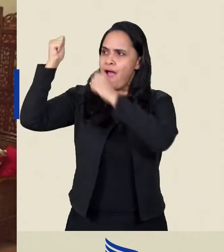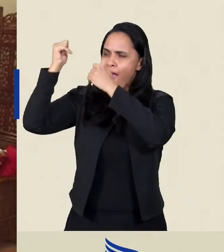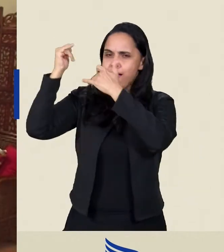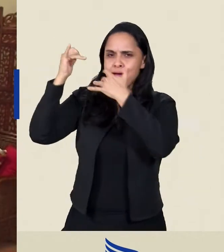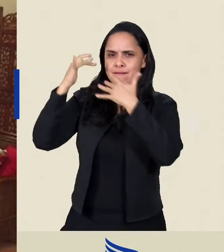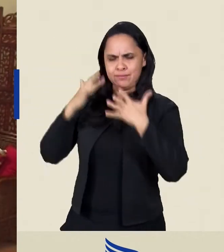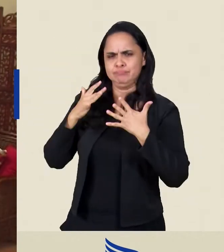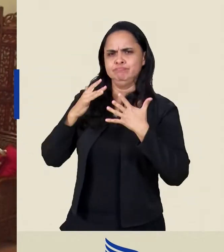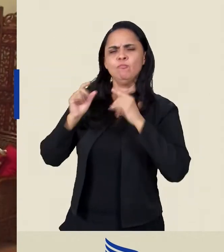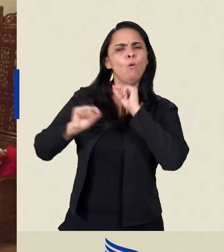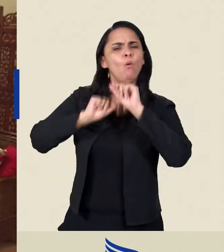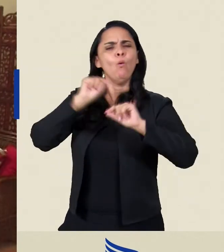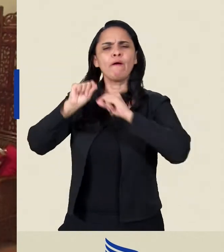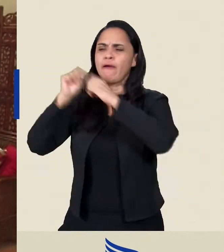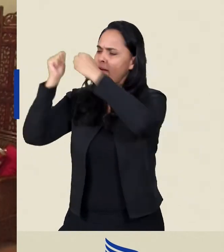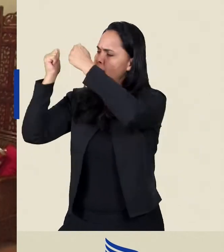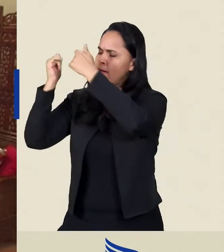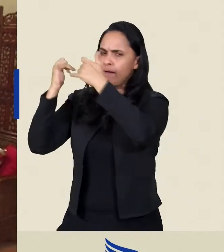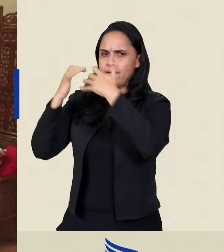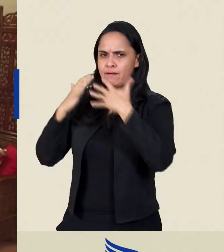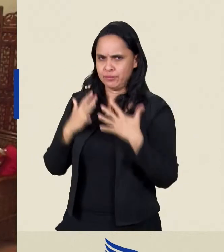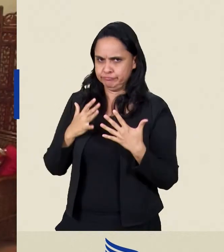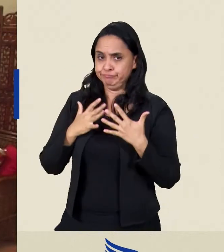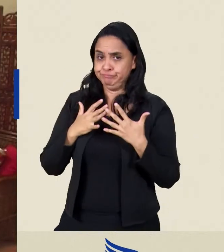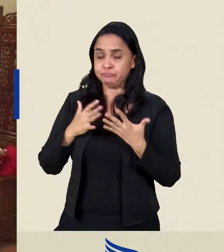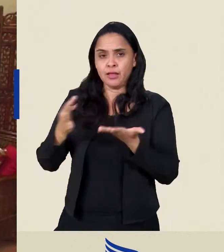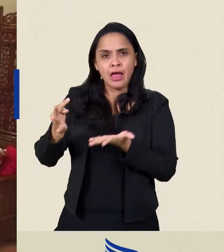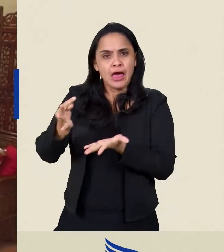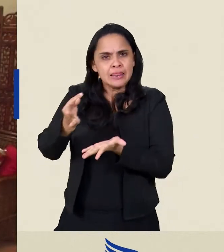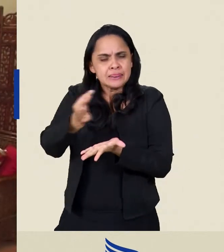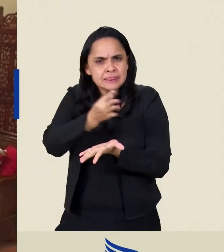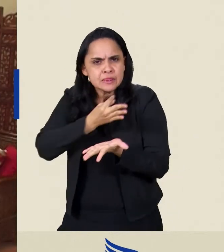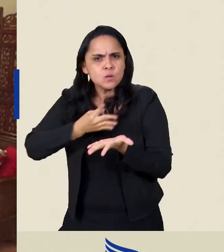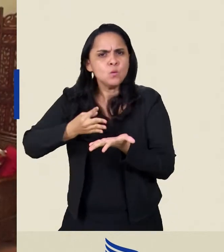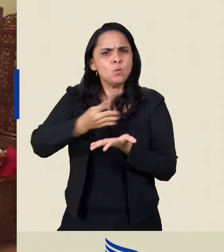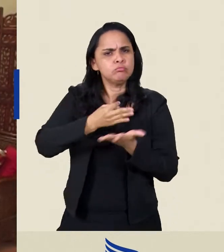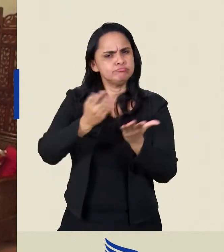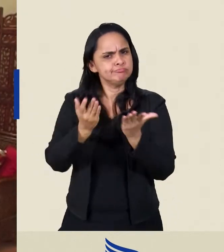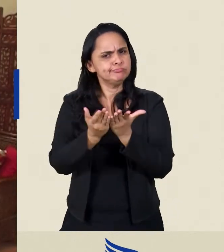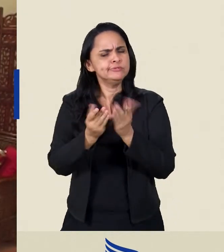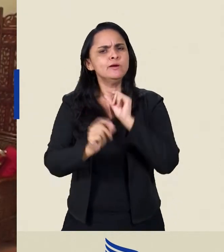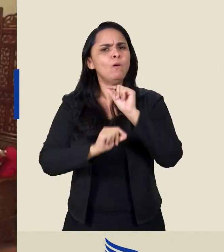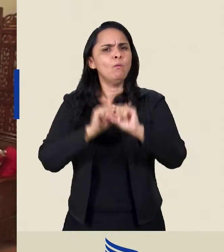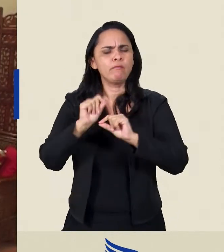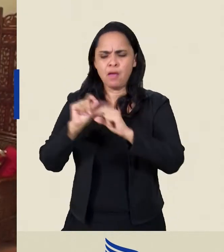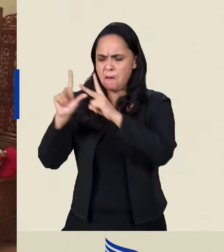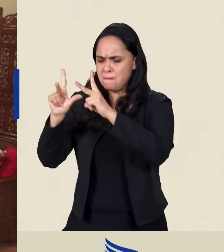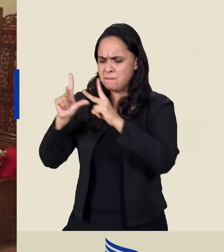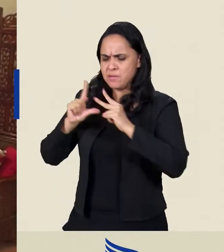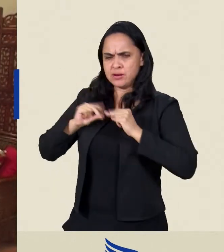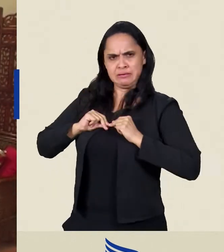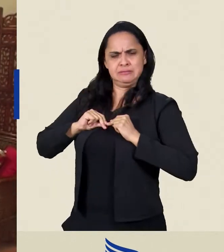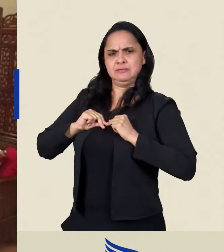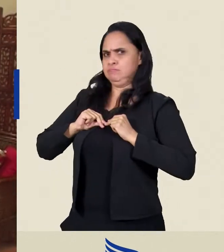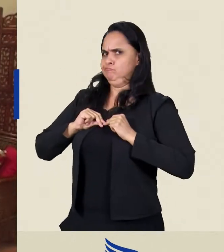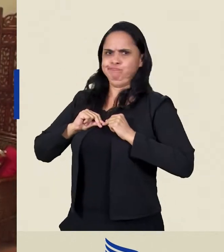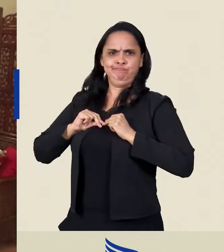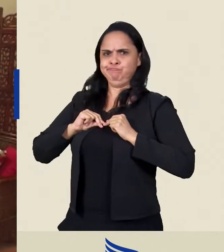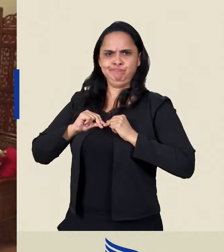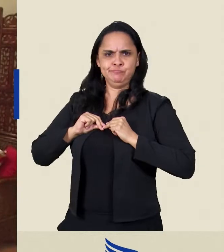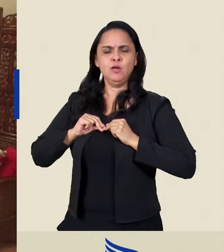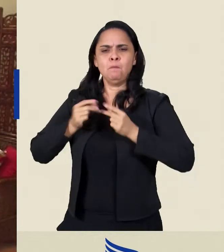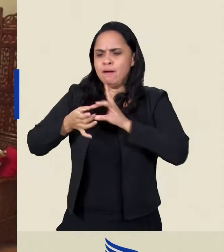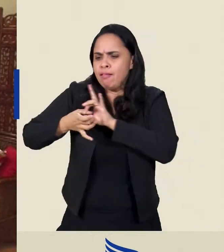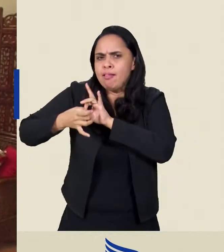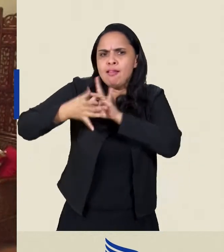é graça? Na teologia cristã é favor imerecido, livremente concedido por Deus aos indivíduos que por